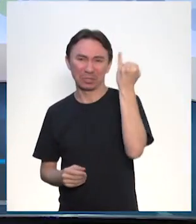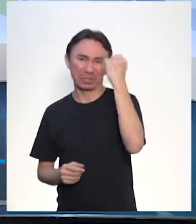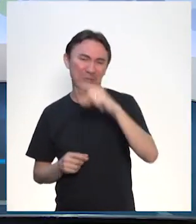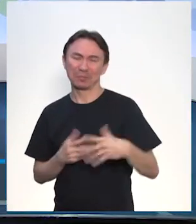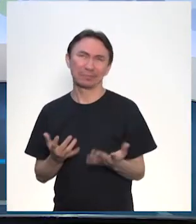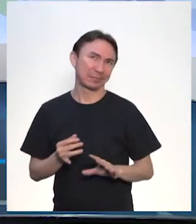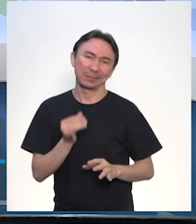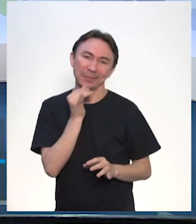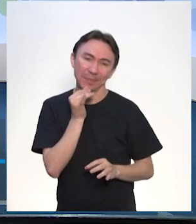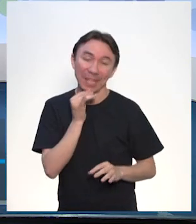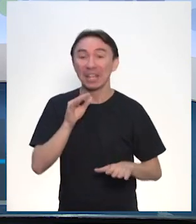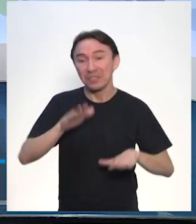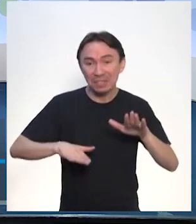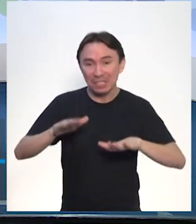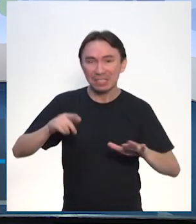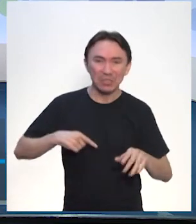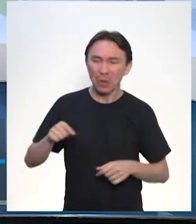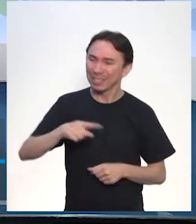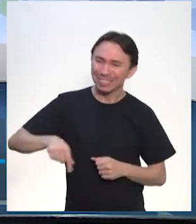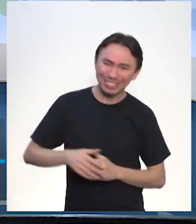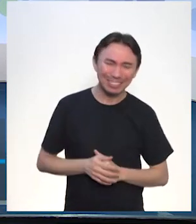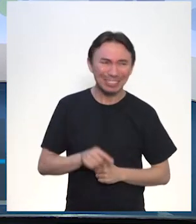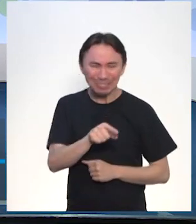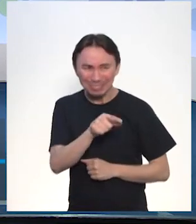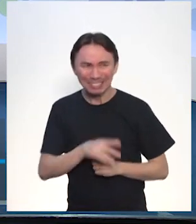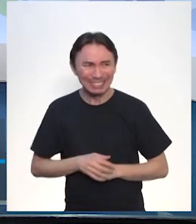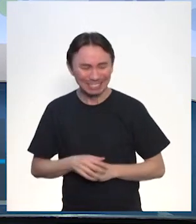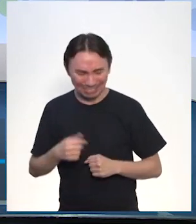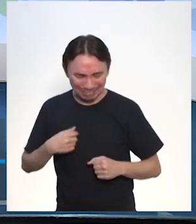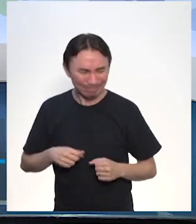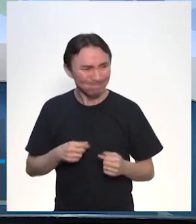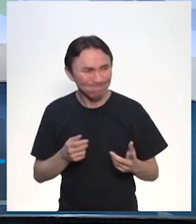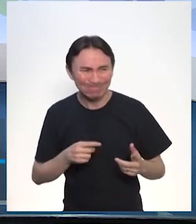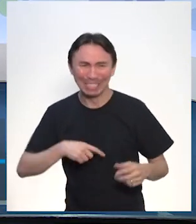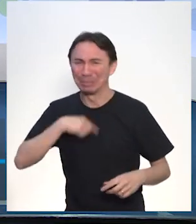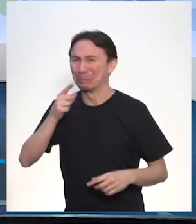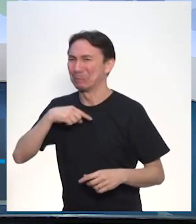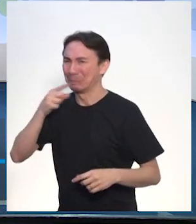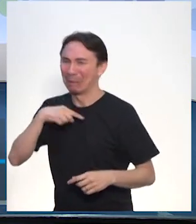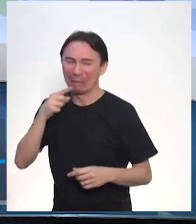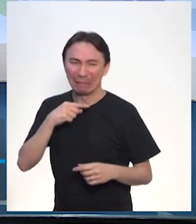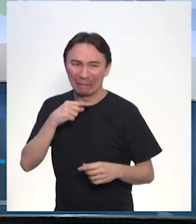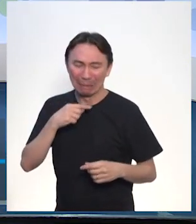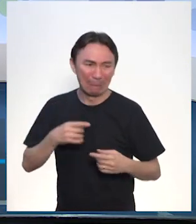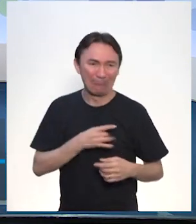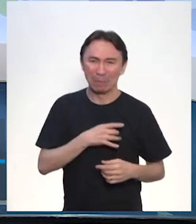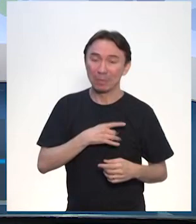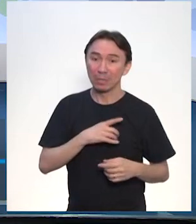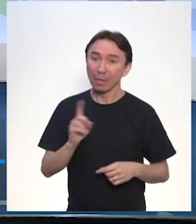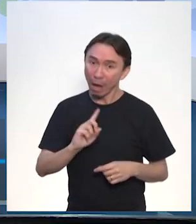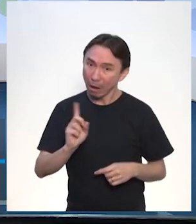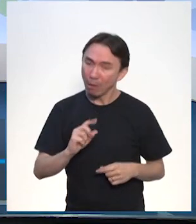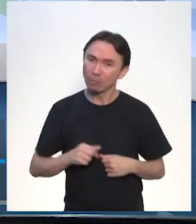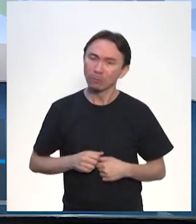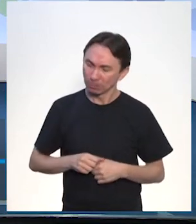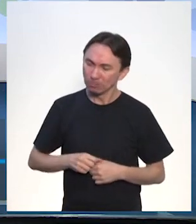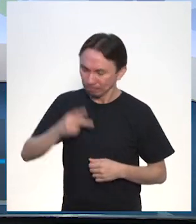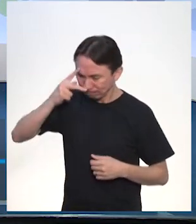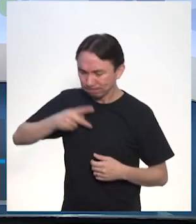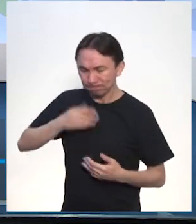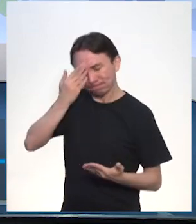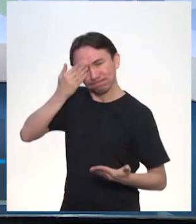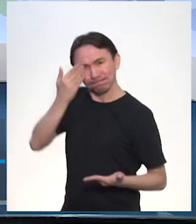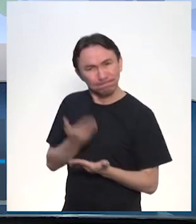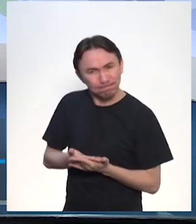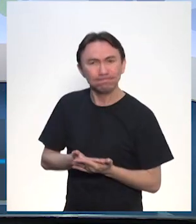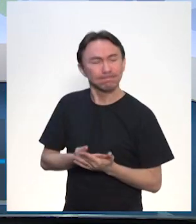que o que a gente vai fazer é possível, a gente fica com medo, mas basta a gente acreditar em nós mesmos, a gente ter confiança que tudo